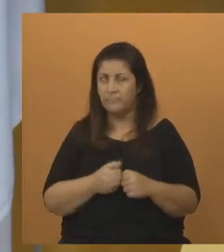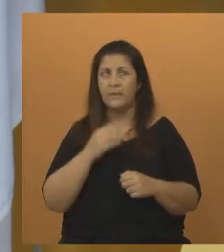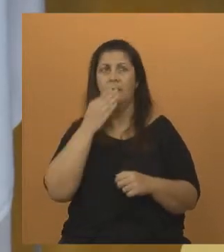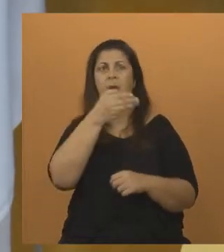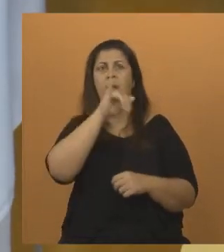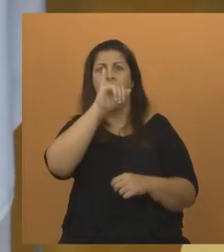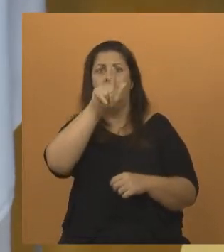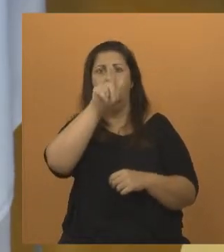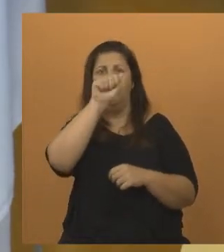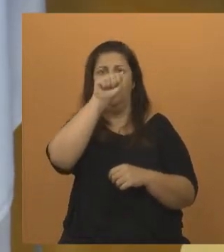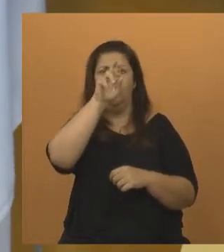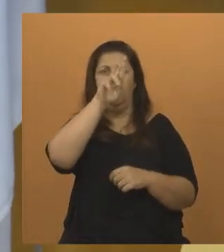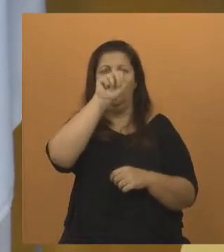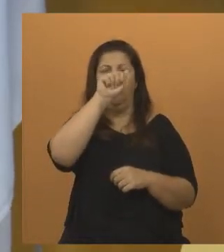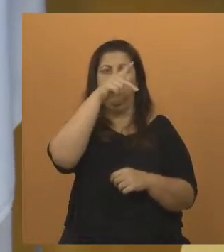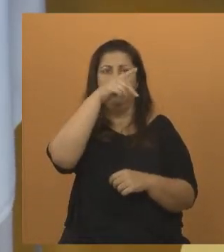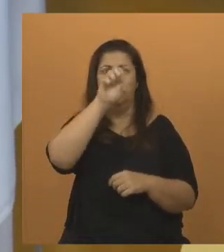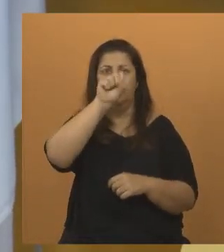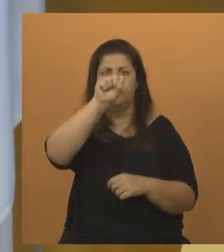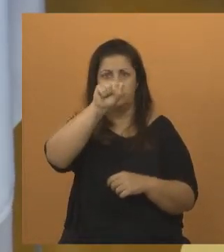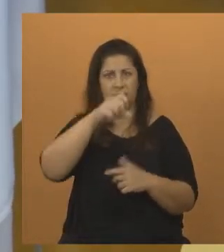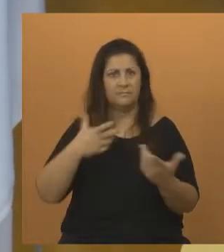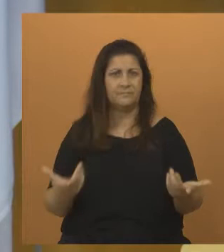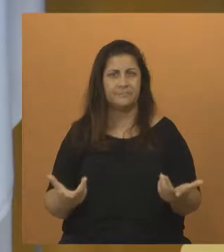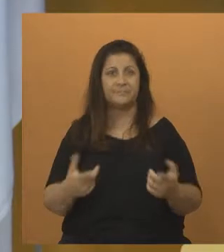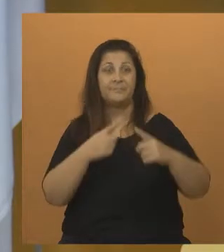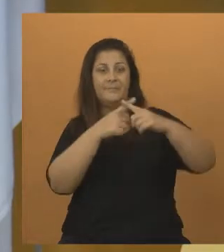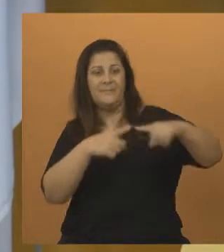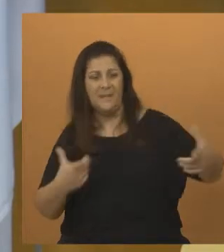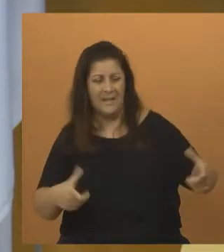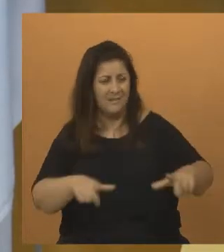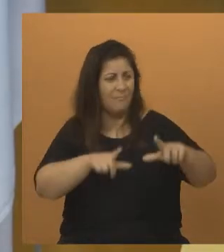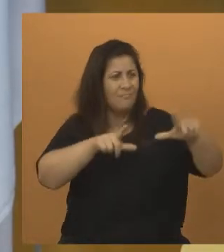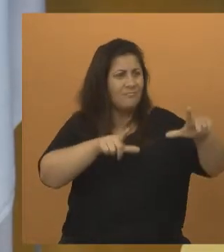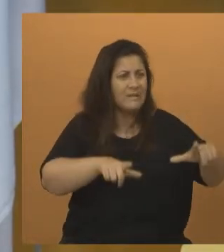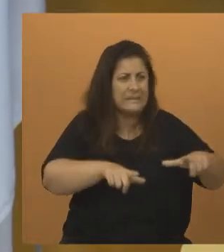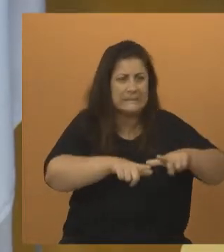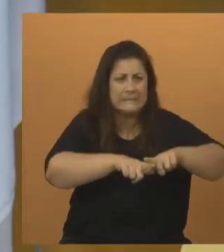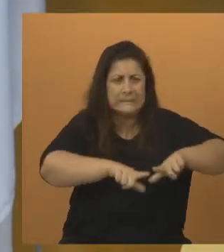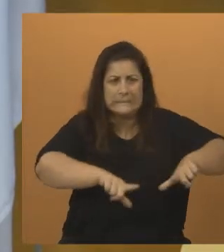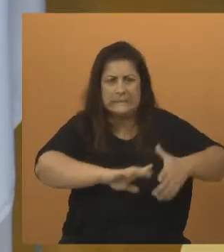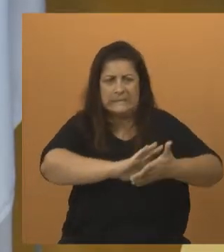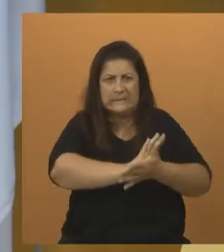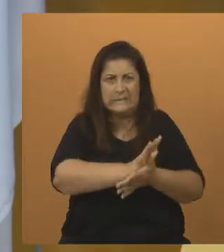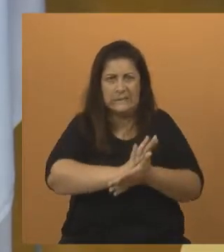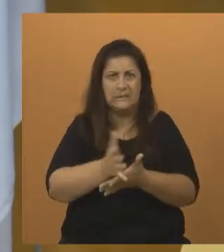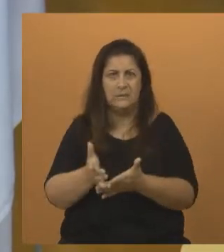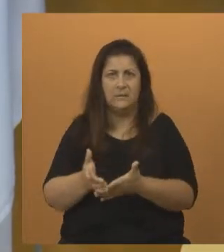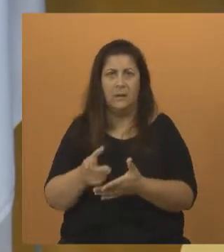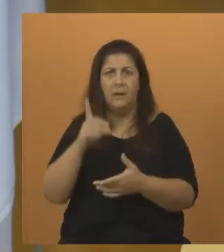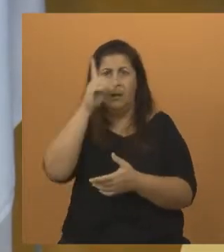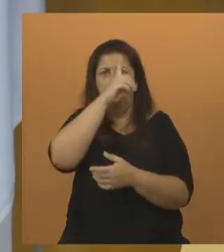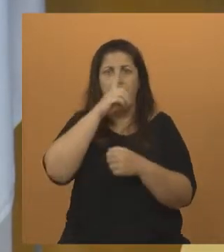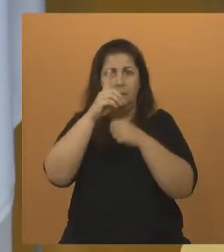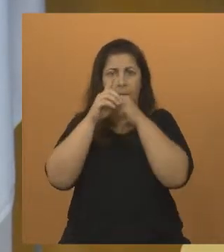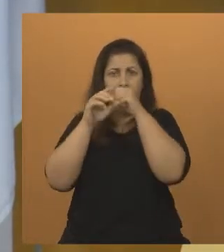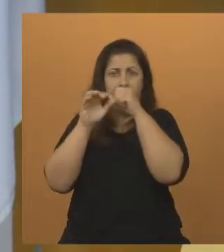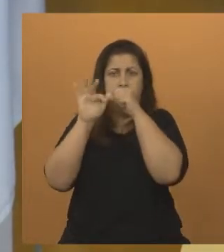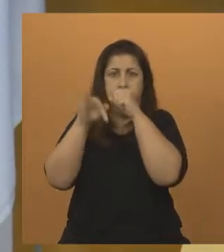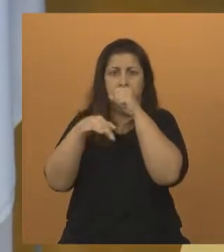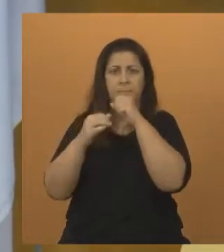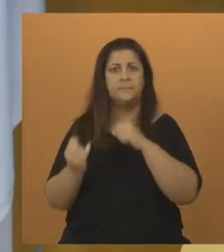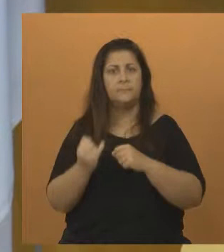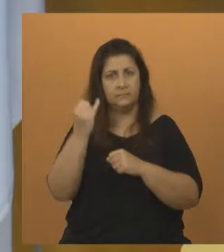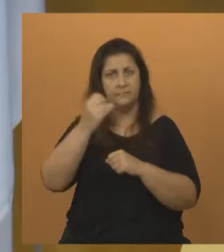e ver ali os atletas disputando o campeonato naquele campo, Domingo teve uma final importante de um campeonato que tem um trabalho